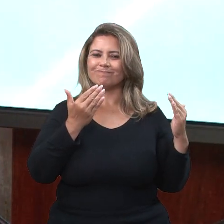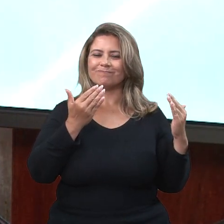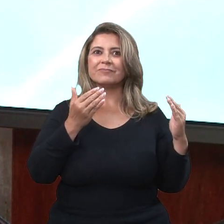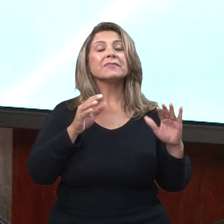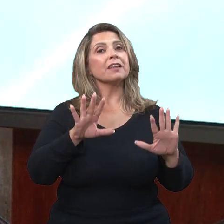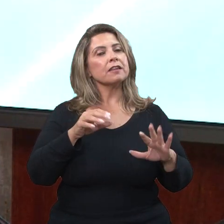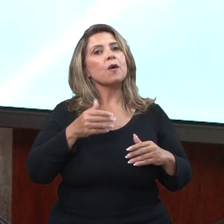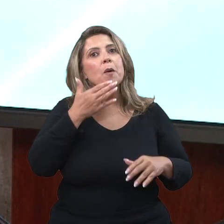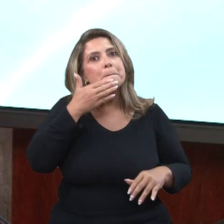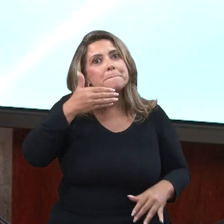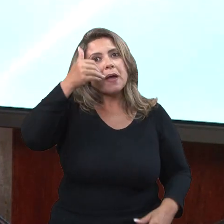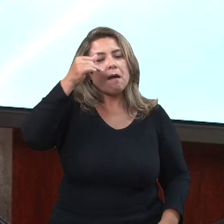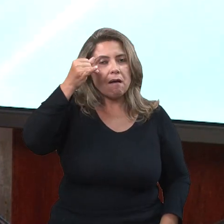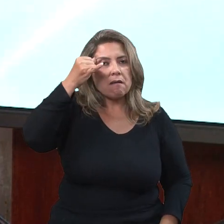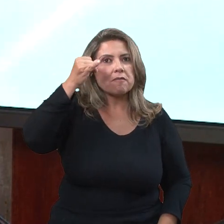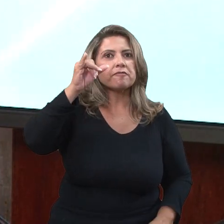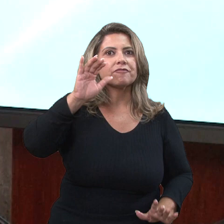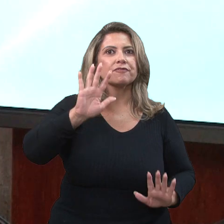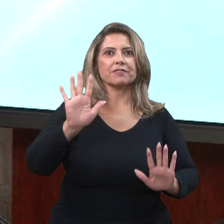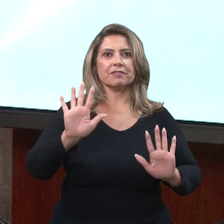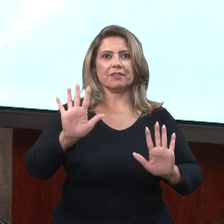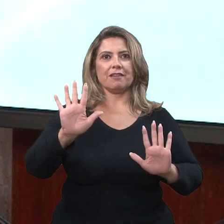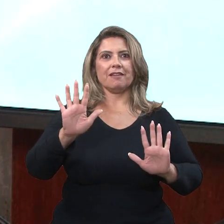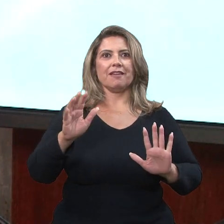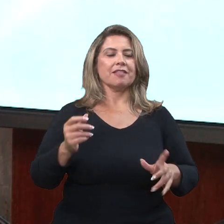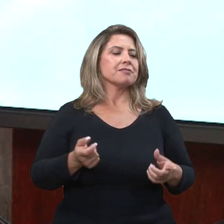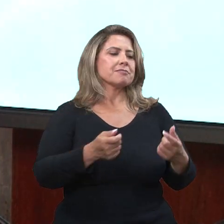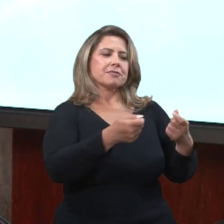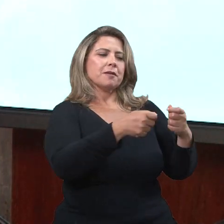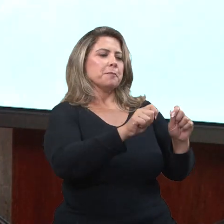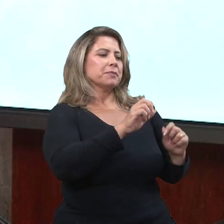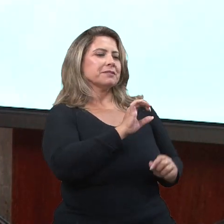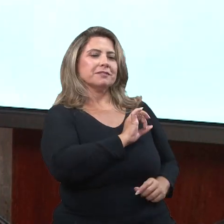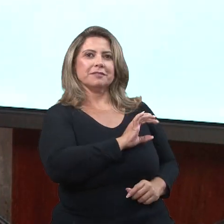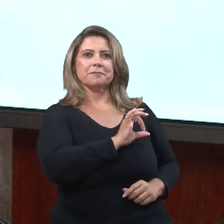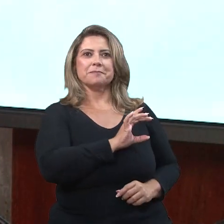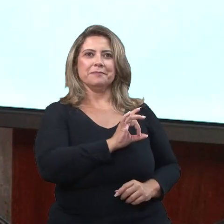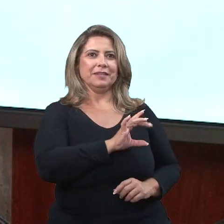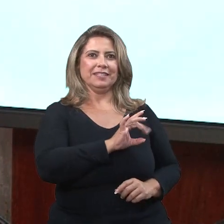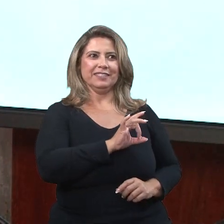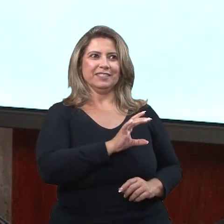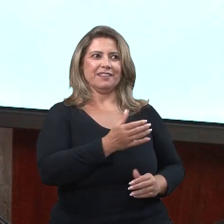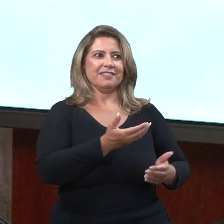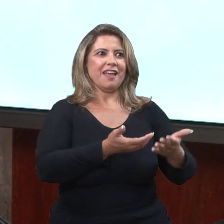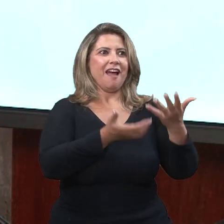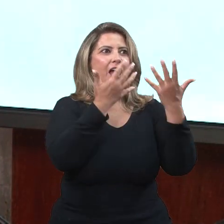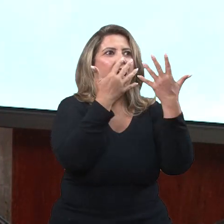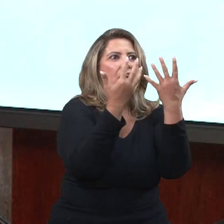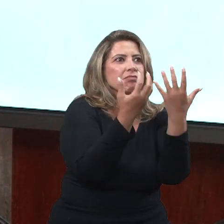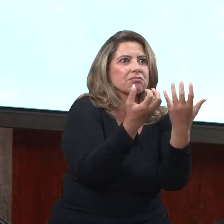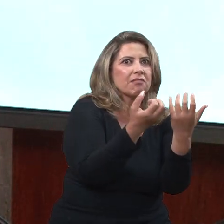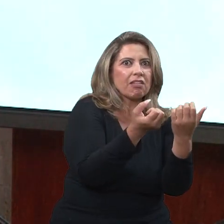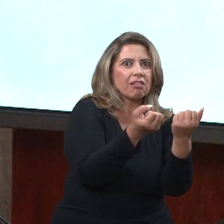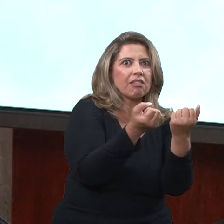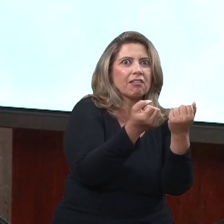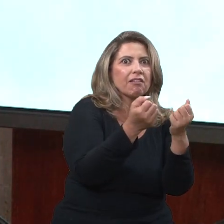evitar que até haja medo. Então, a nossa conduta tem que mudar.